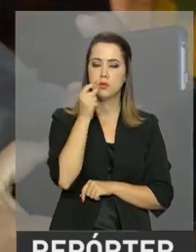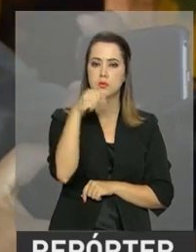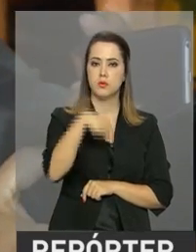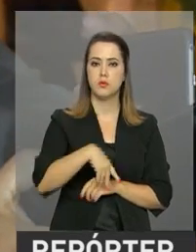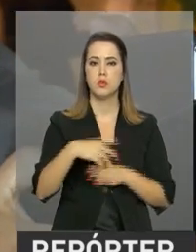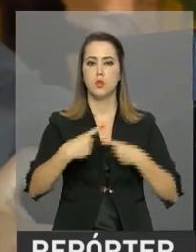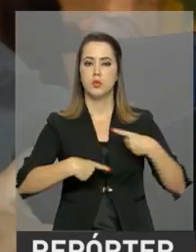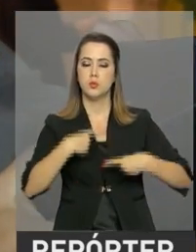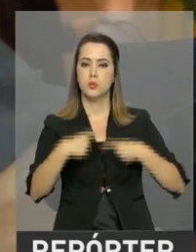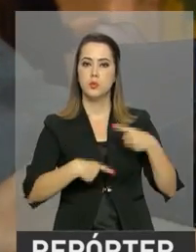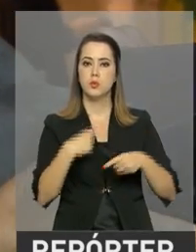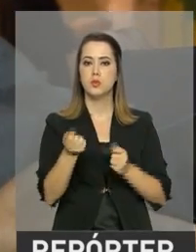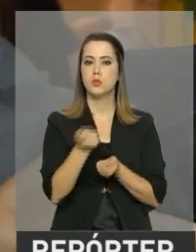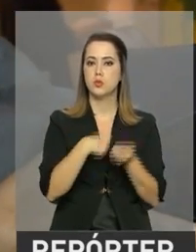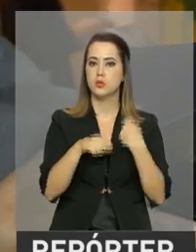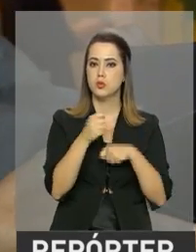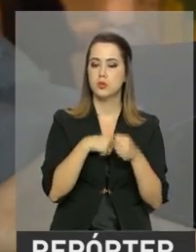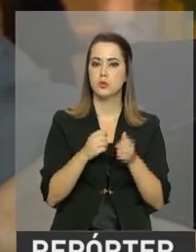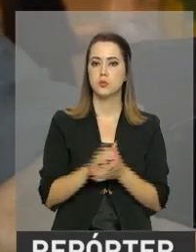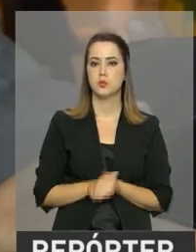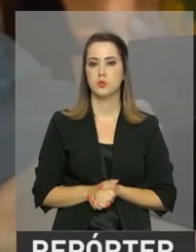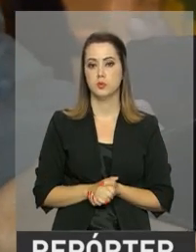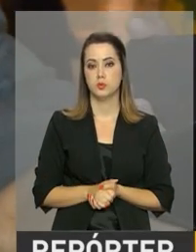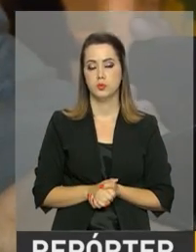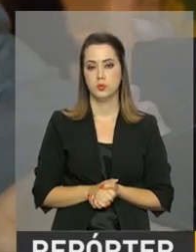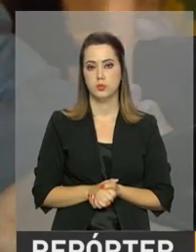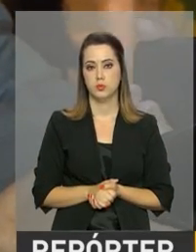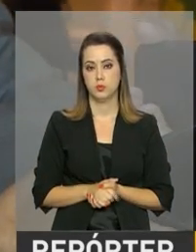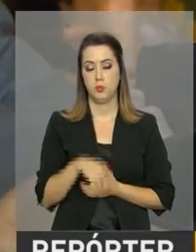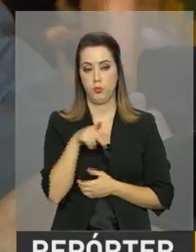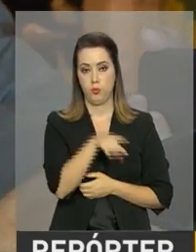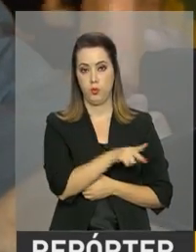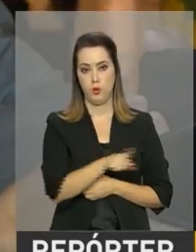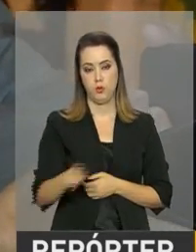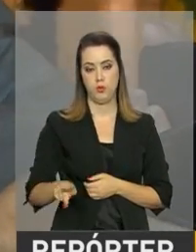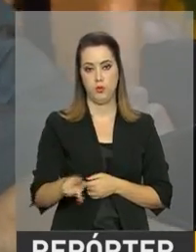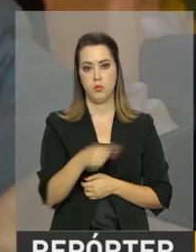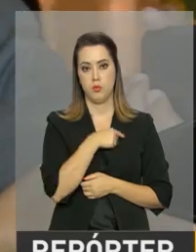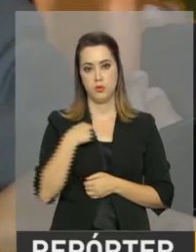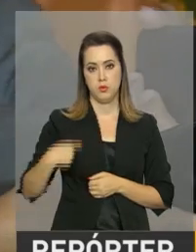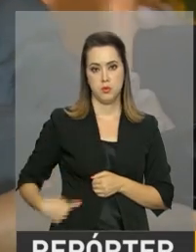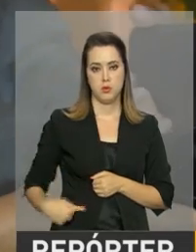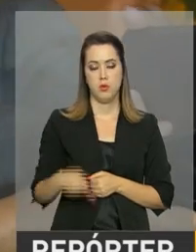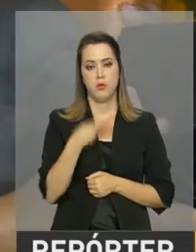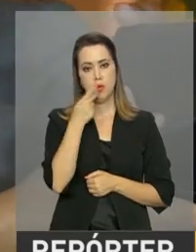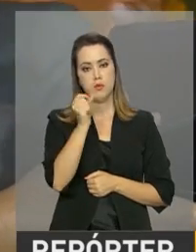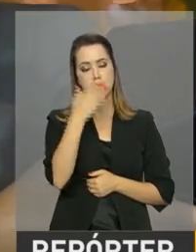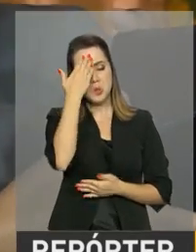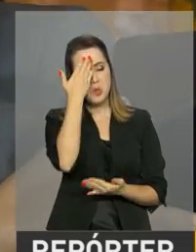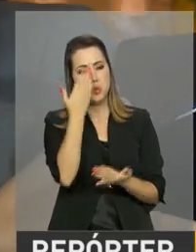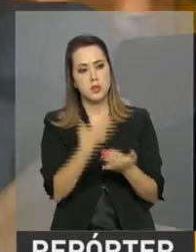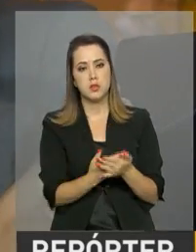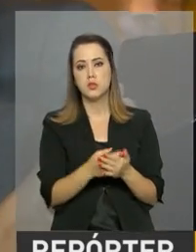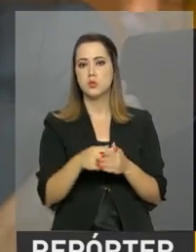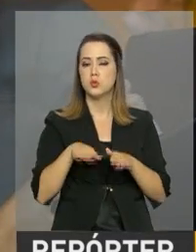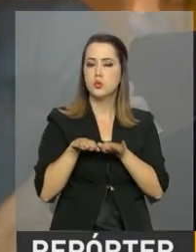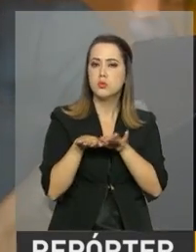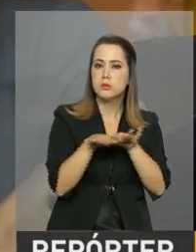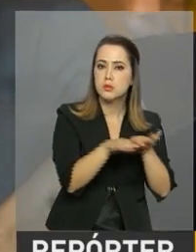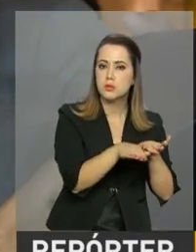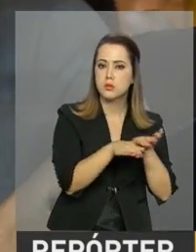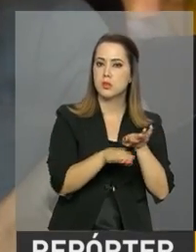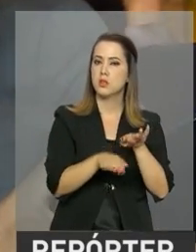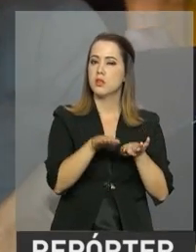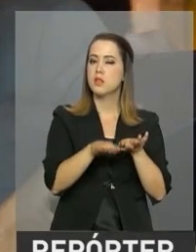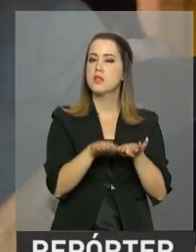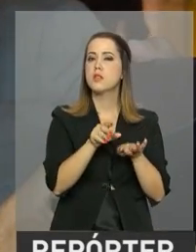político e econômico do Brasil. O presidente chinês manifestou sua grande confiança na estabilidade política do